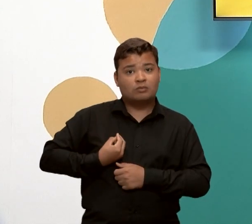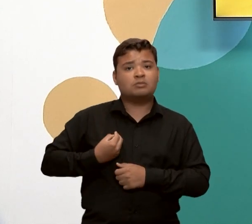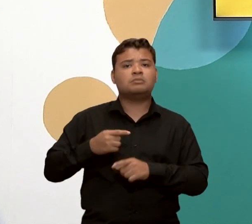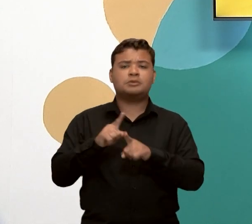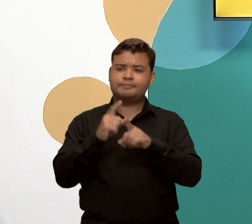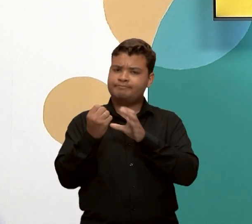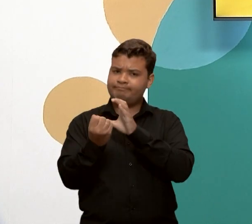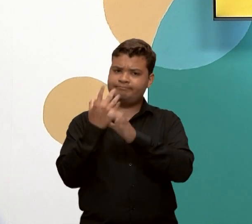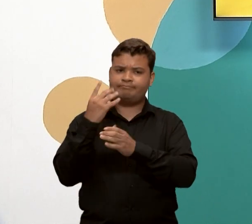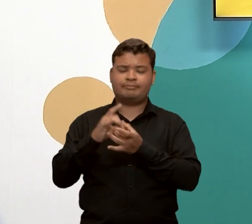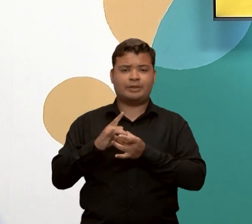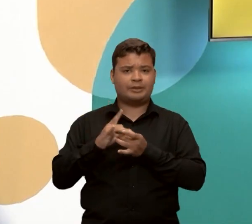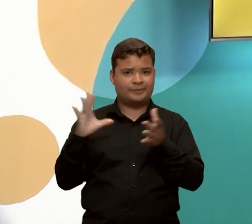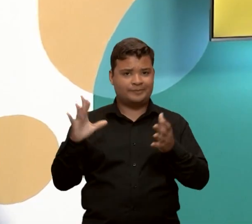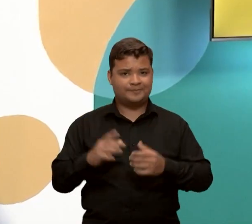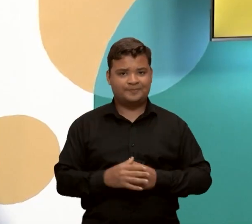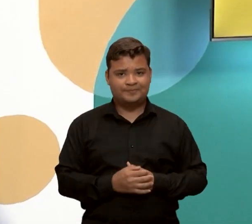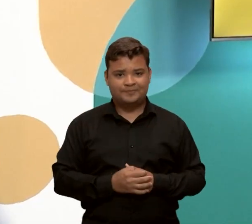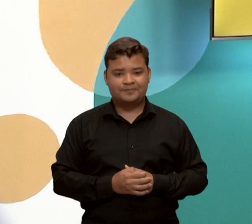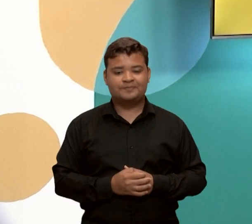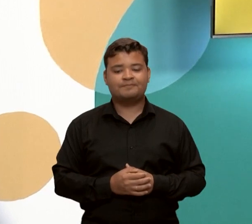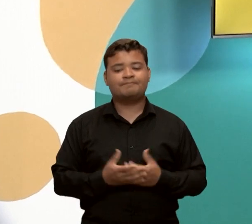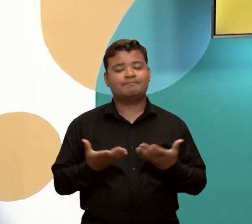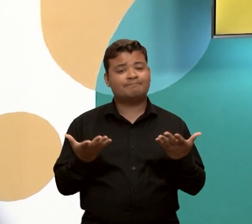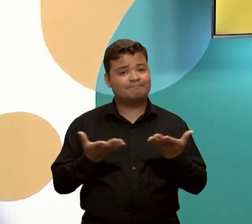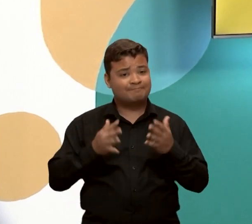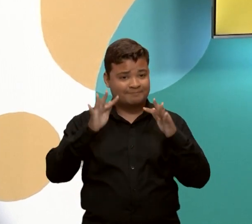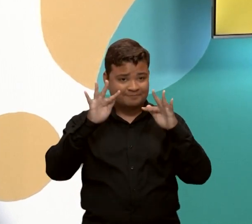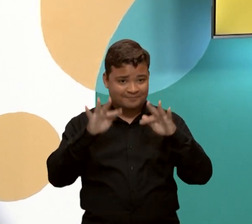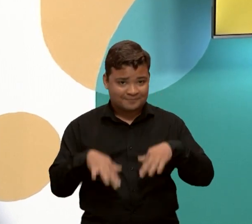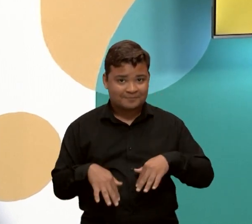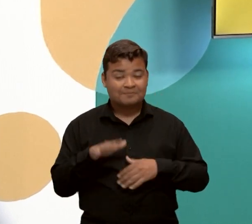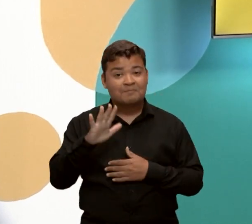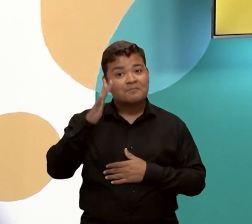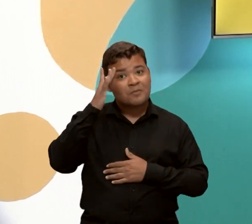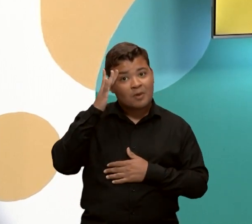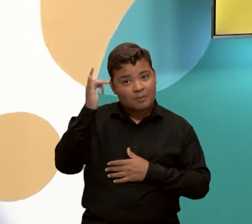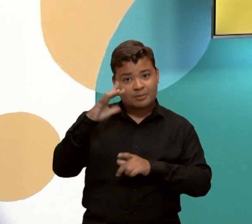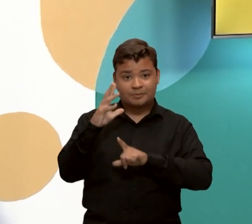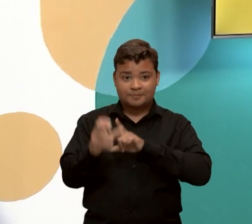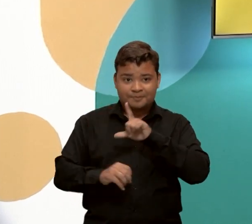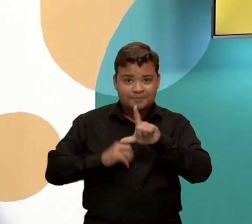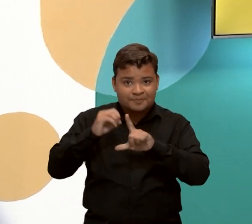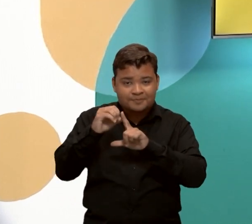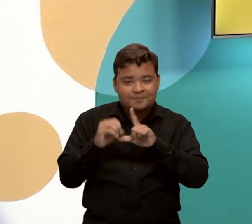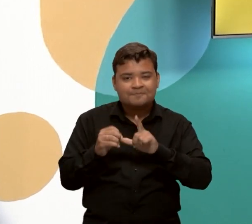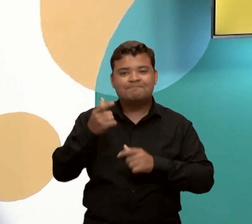mandar mensagem. E eu fico por aqui, mas amanhã o Mundo UFG